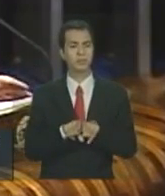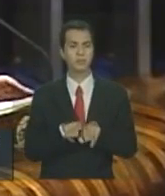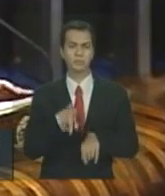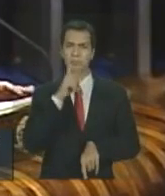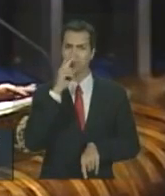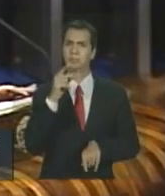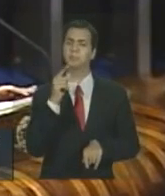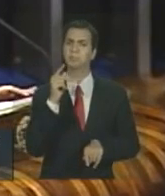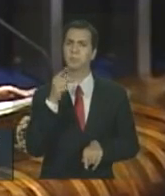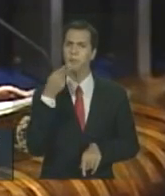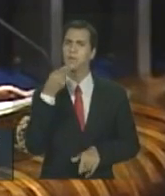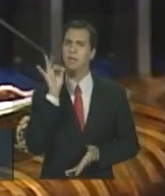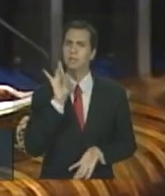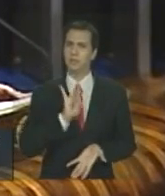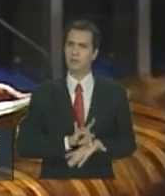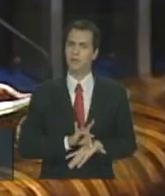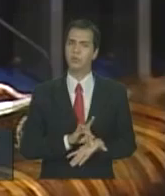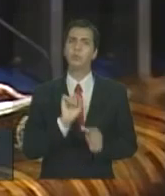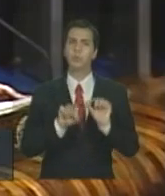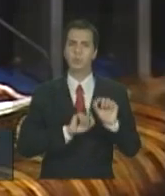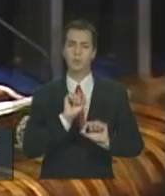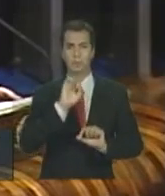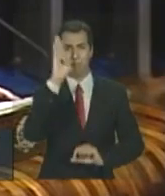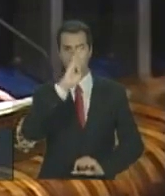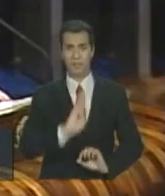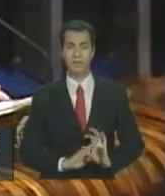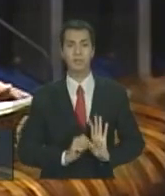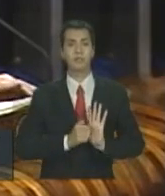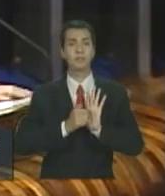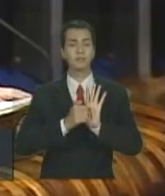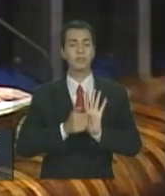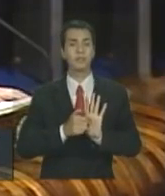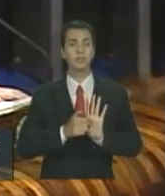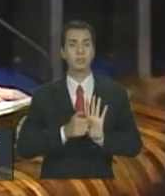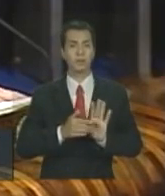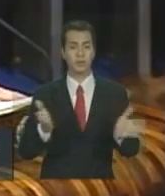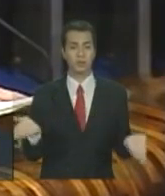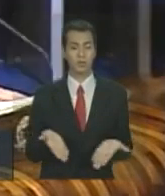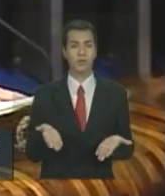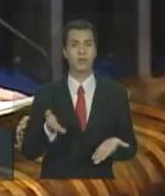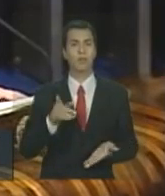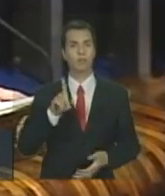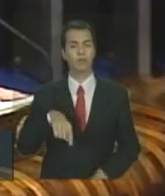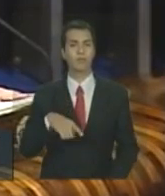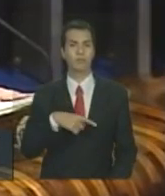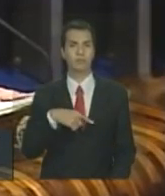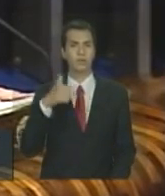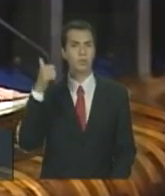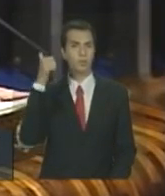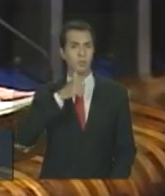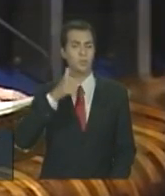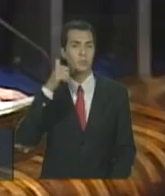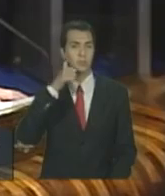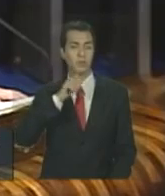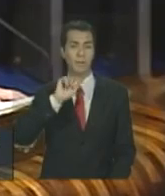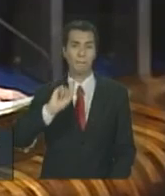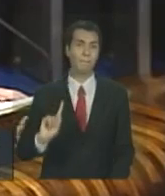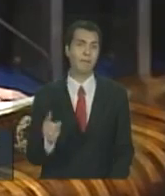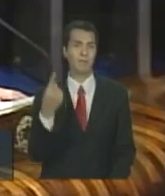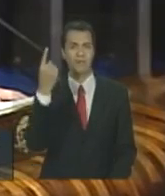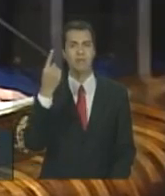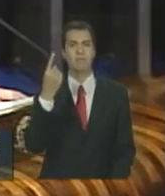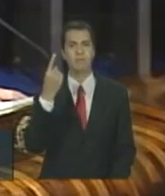Brasil foi o primeiro país a ter uma mulher abrindo a Conferência das